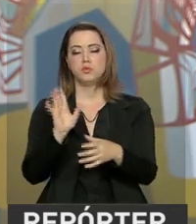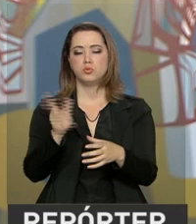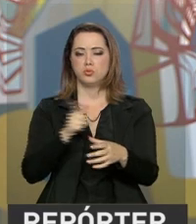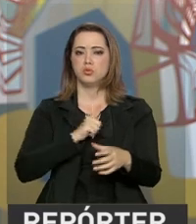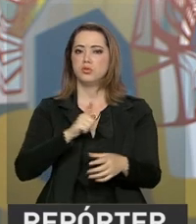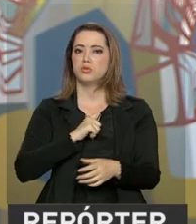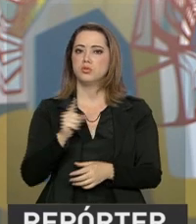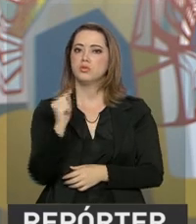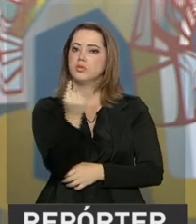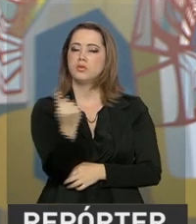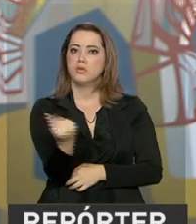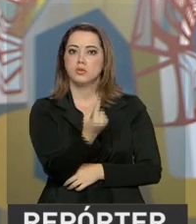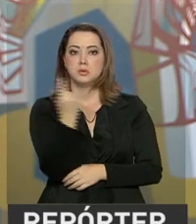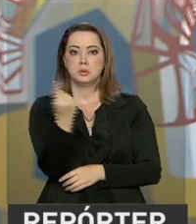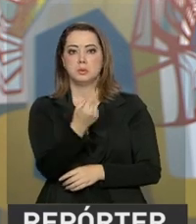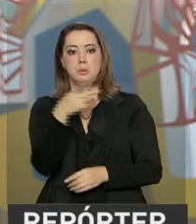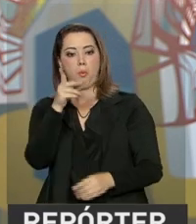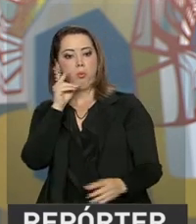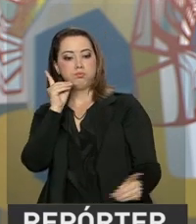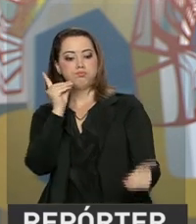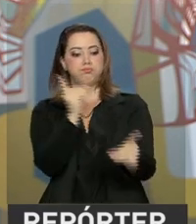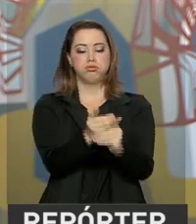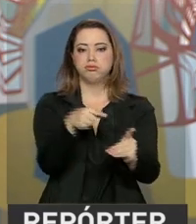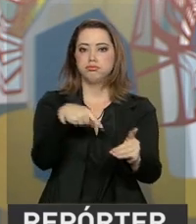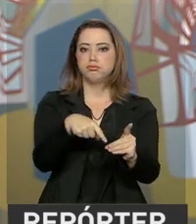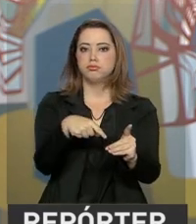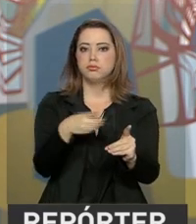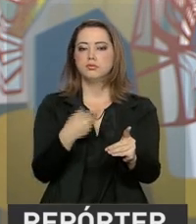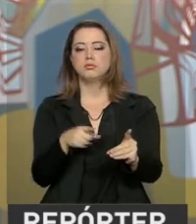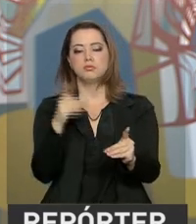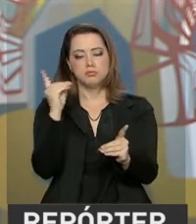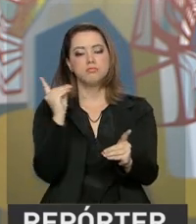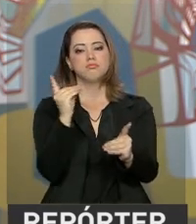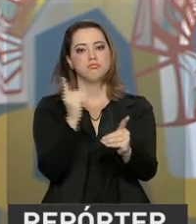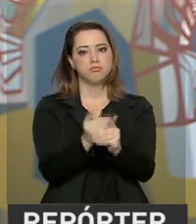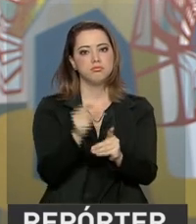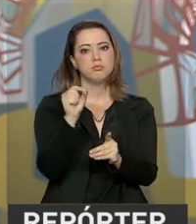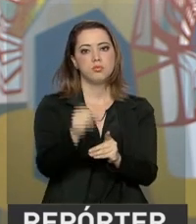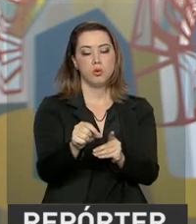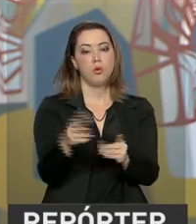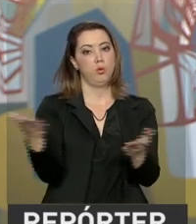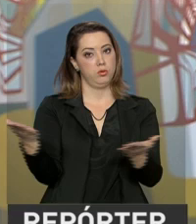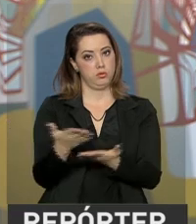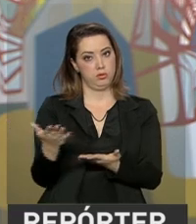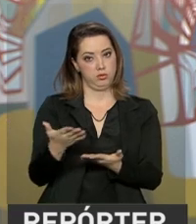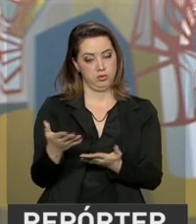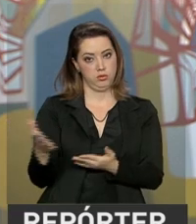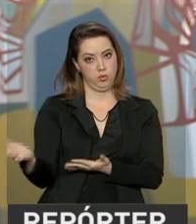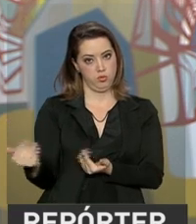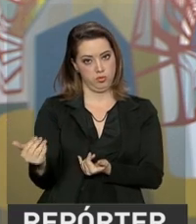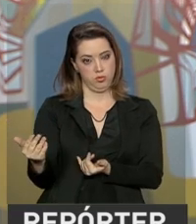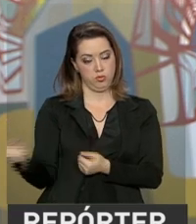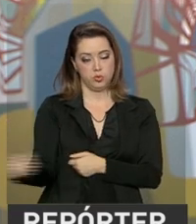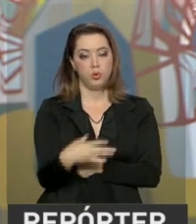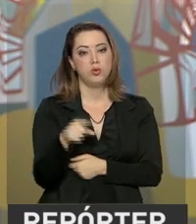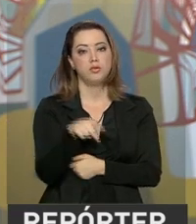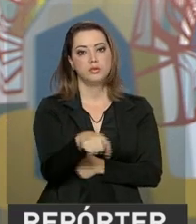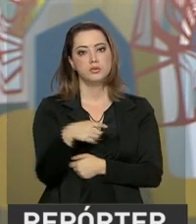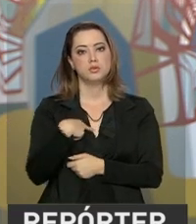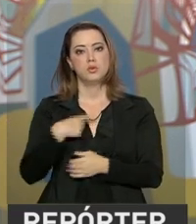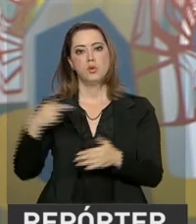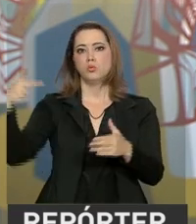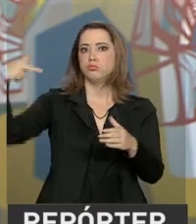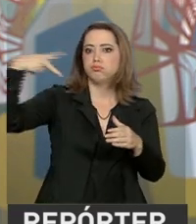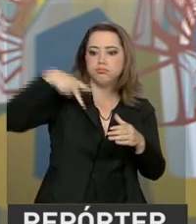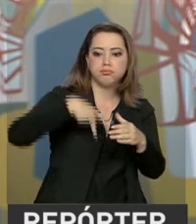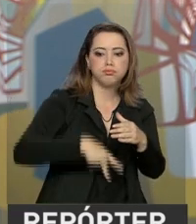recentemente uma das maiores eh descobertas o que é considerada uma das maiores descobertas recentes de petróleo no mundo a descoberta do